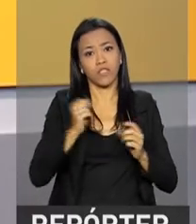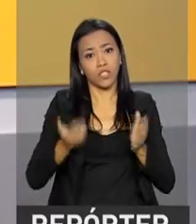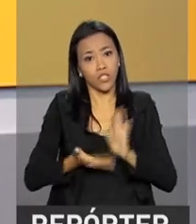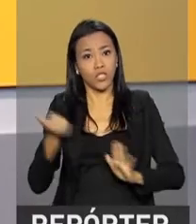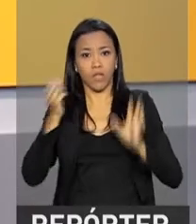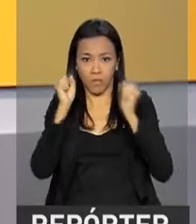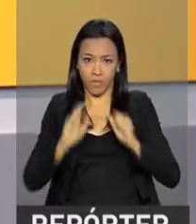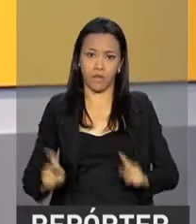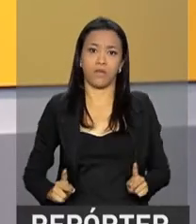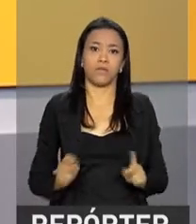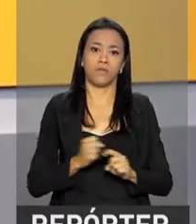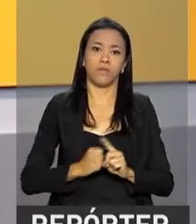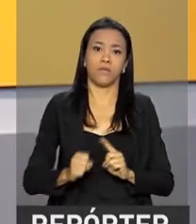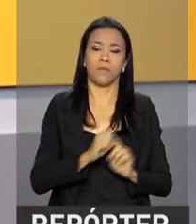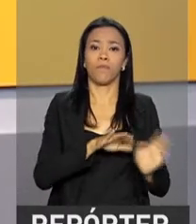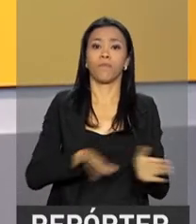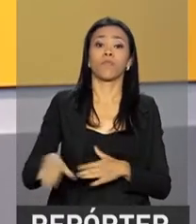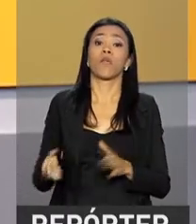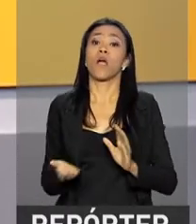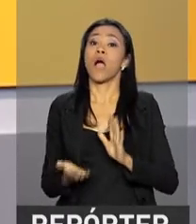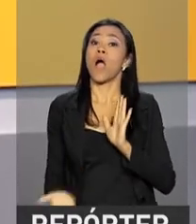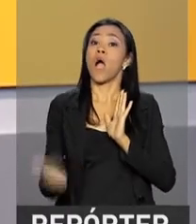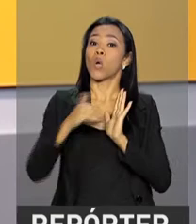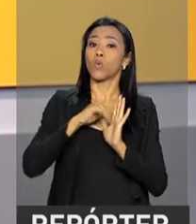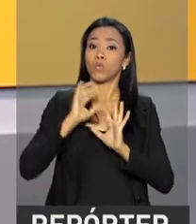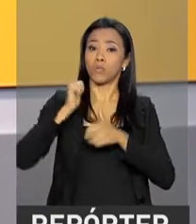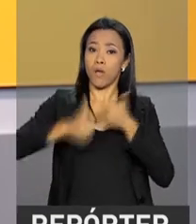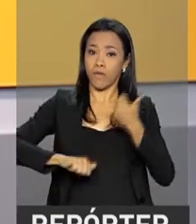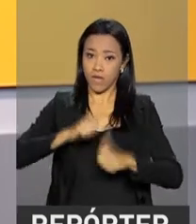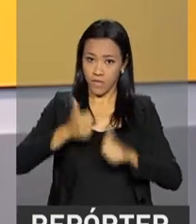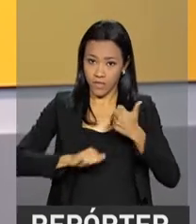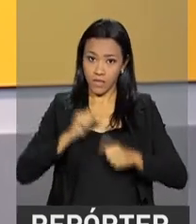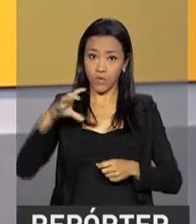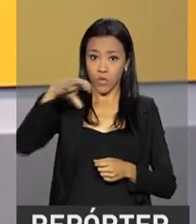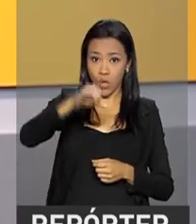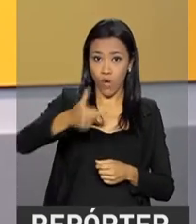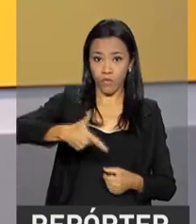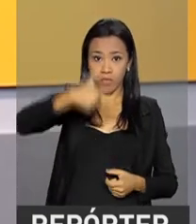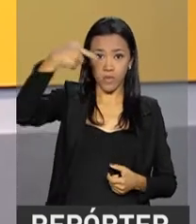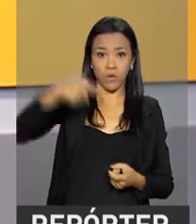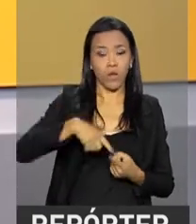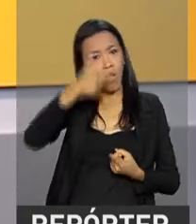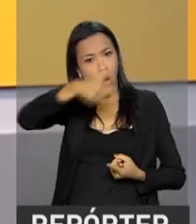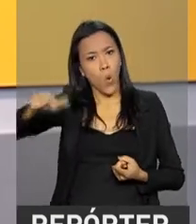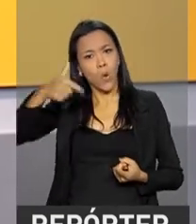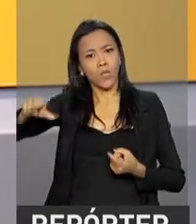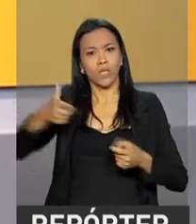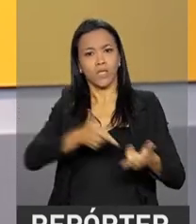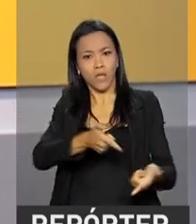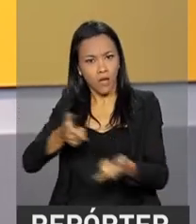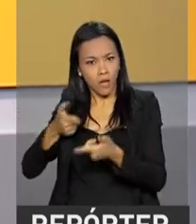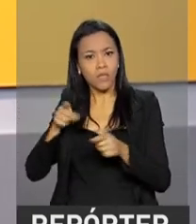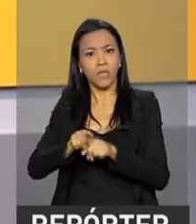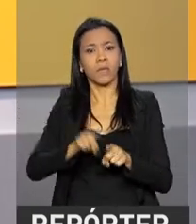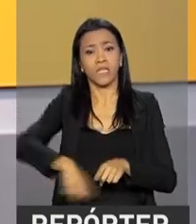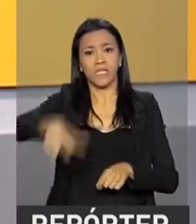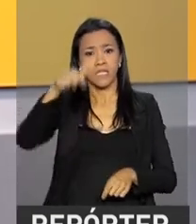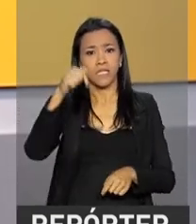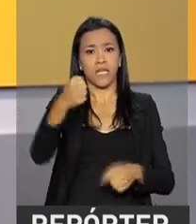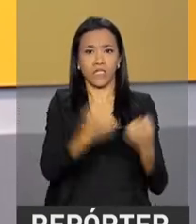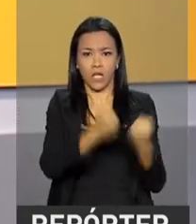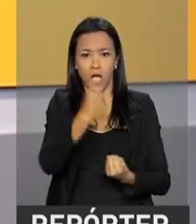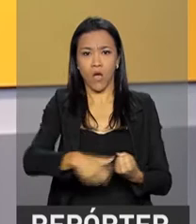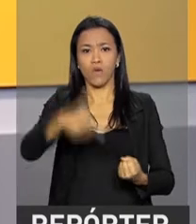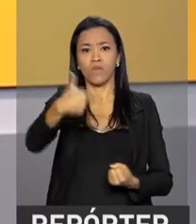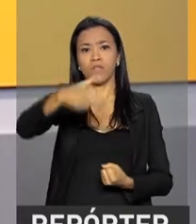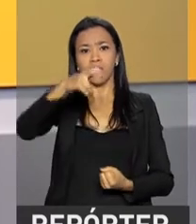segundo o último balanço da operação foram apreendidas nove pistolas além de outras armas e munições sete carros 25